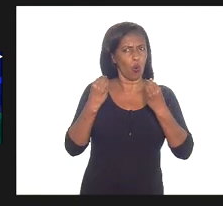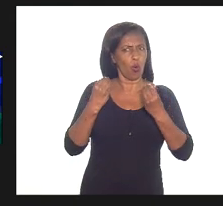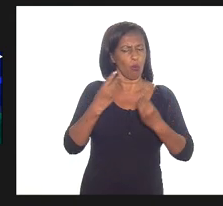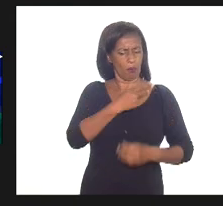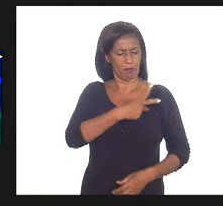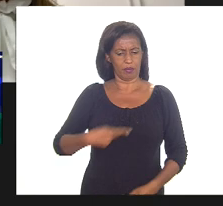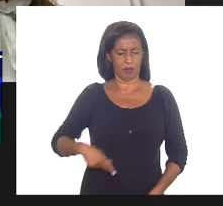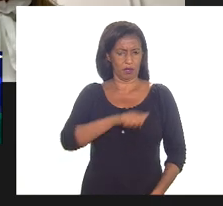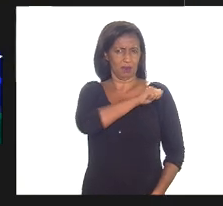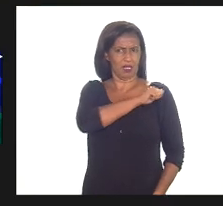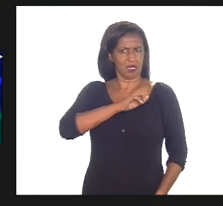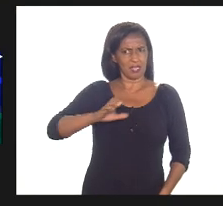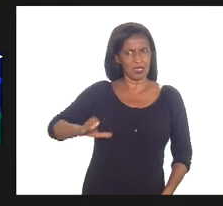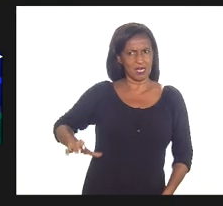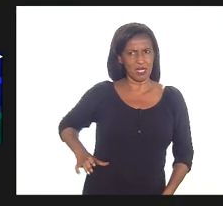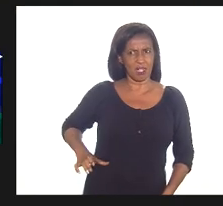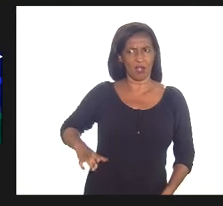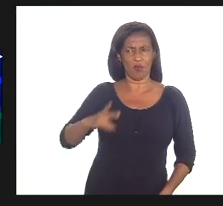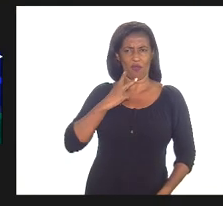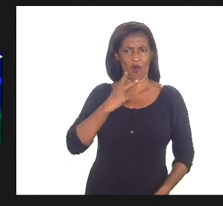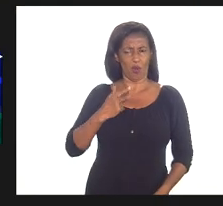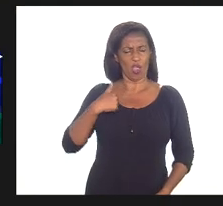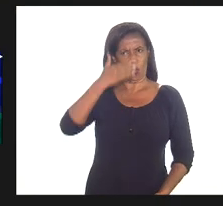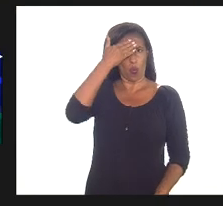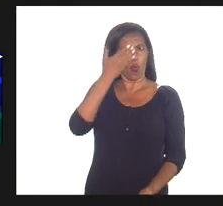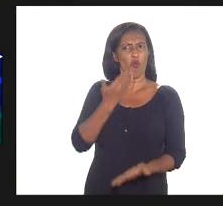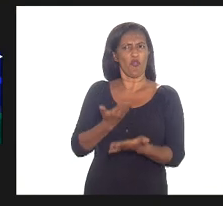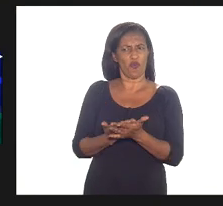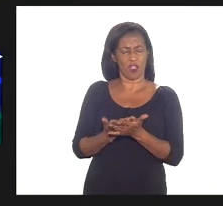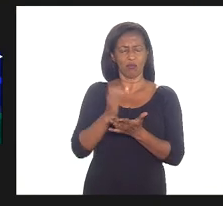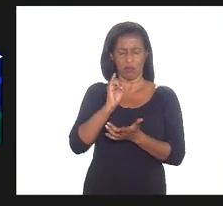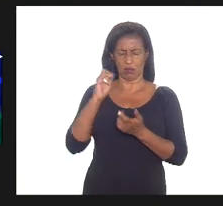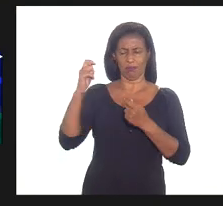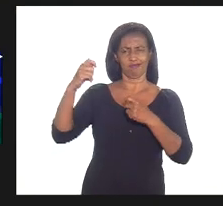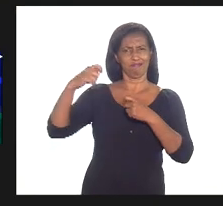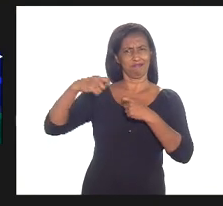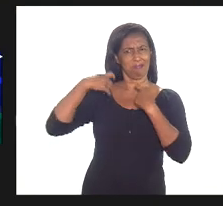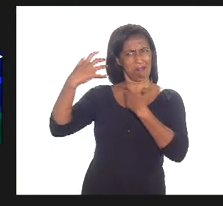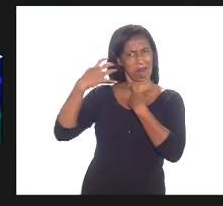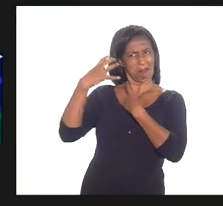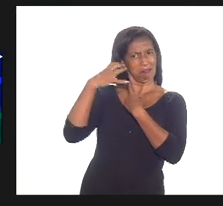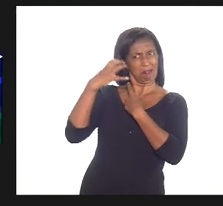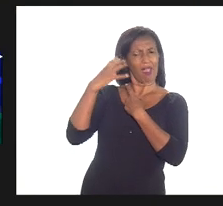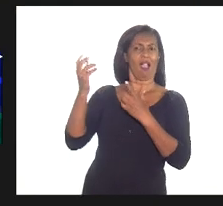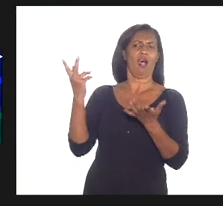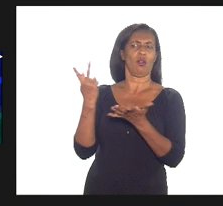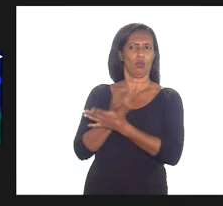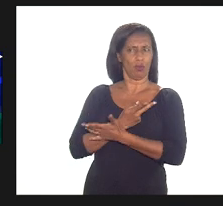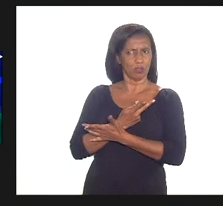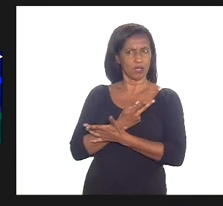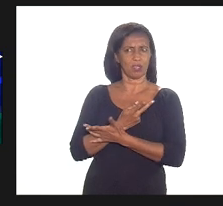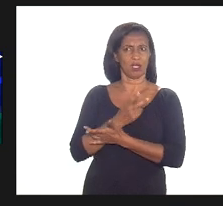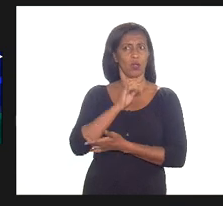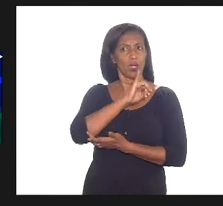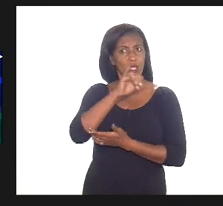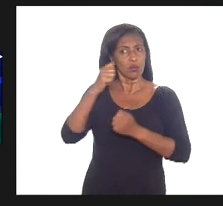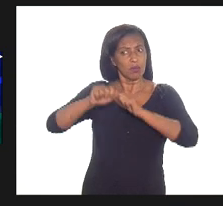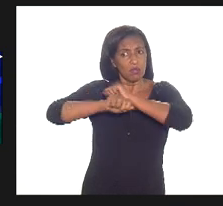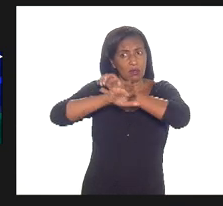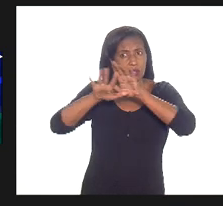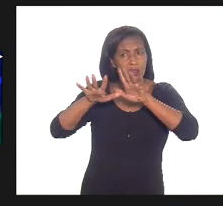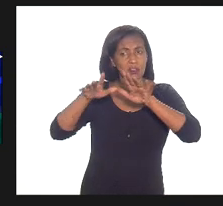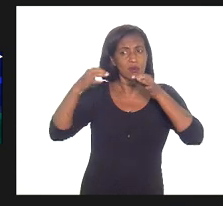e eu confio no presente nosso Parlamento que existiu esse tipo de pressão O que é essa questão venha realmente é a ser